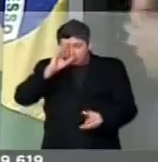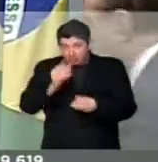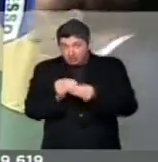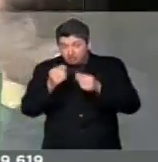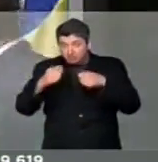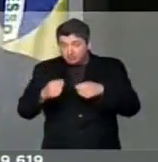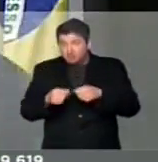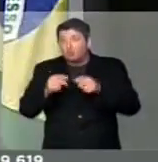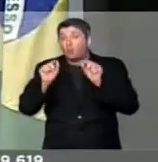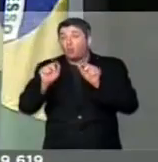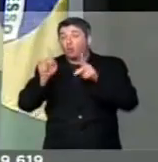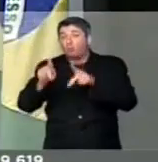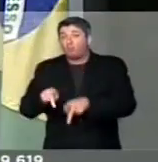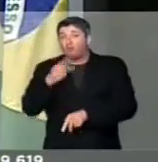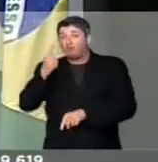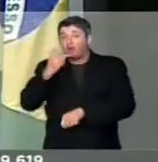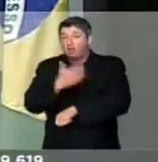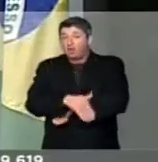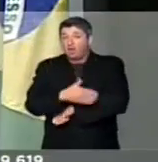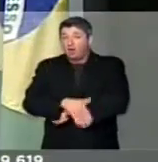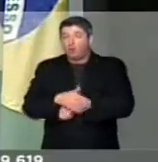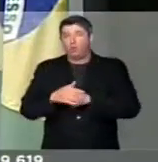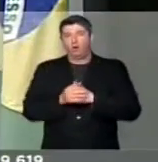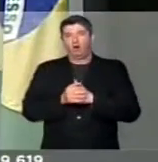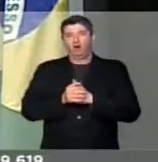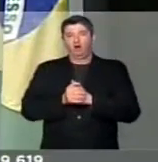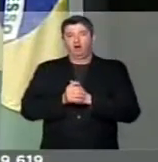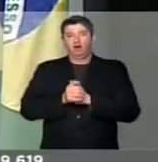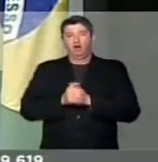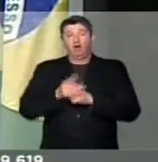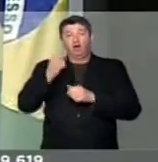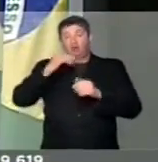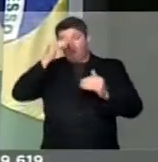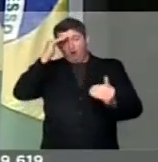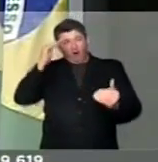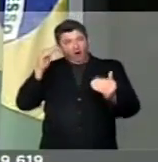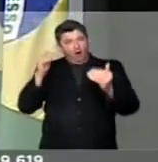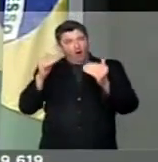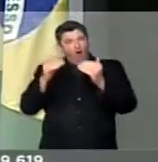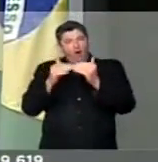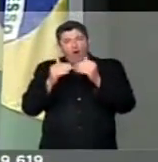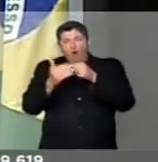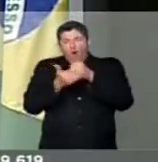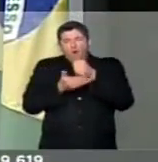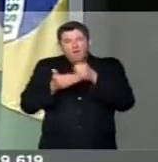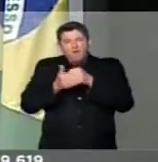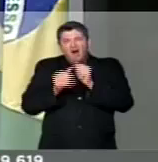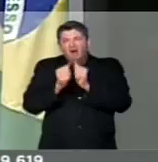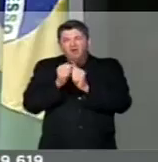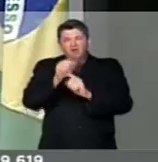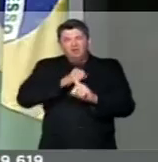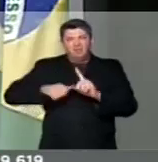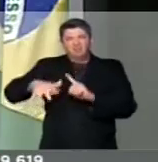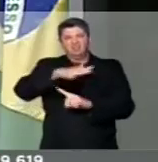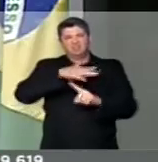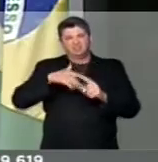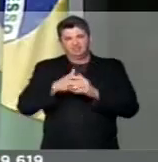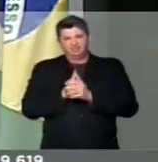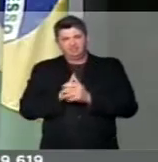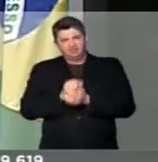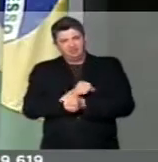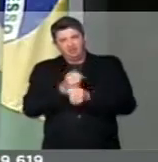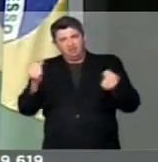o recado das ruas. É preciso estar sintonizado minimamente com a sociedade.